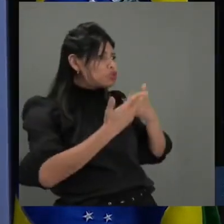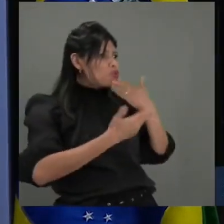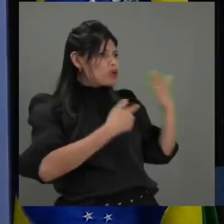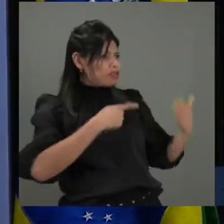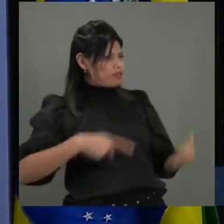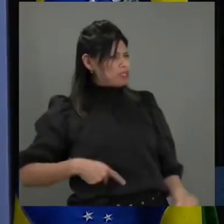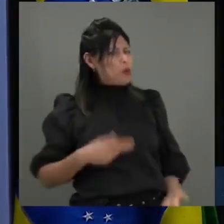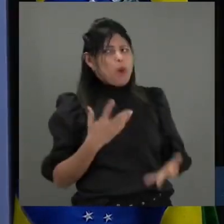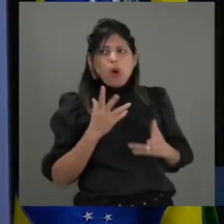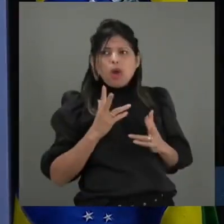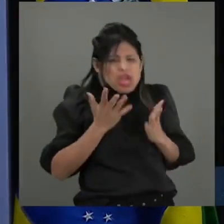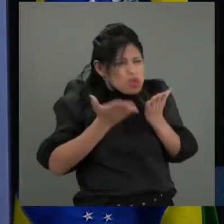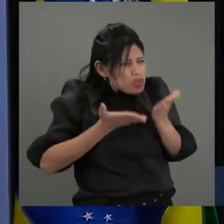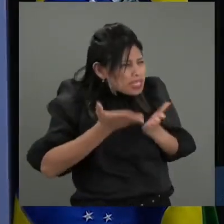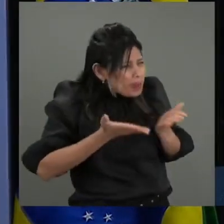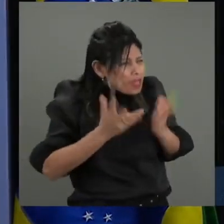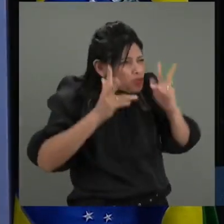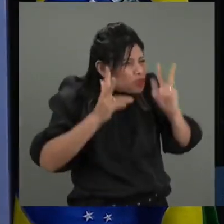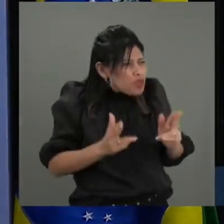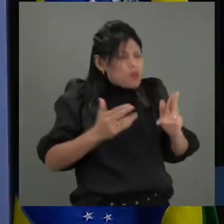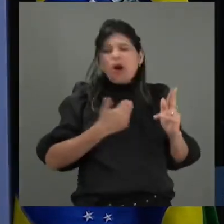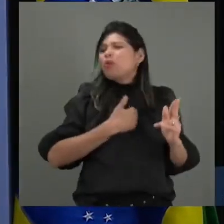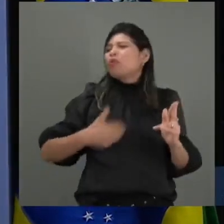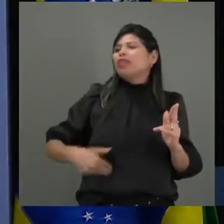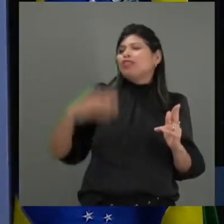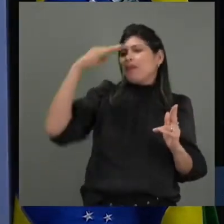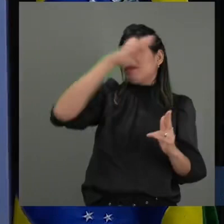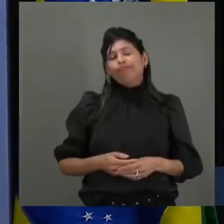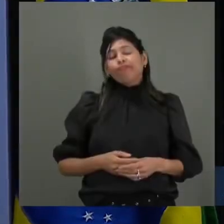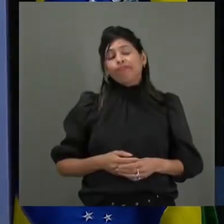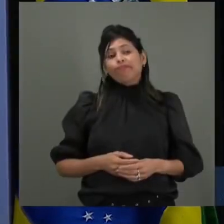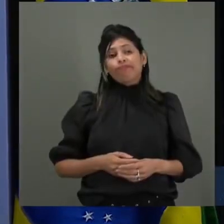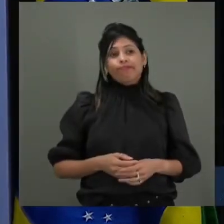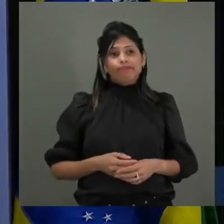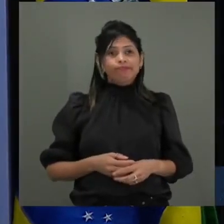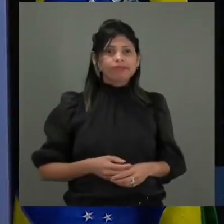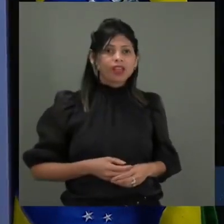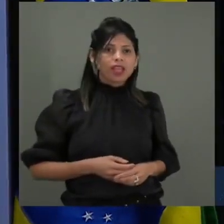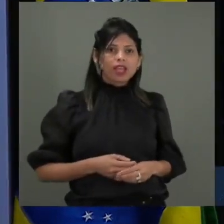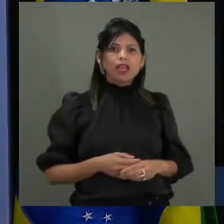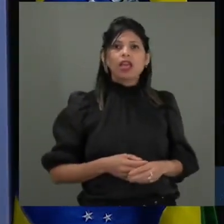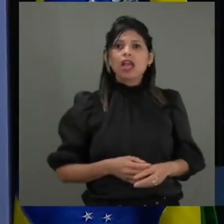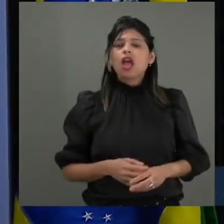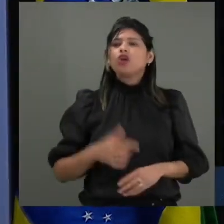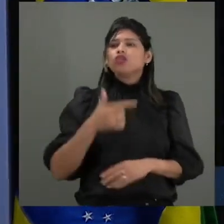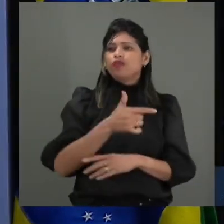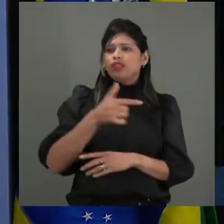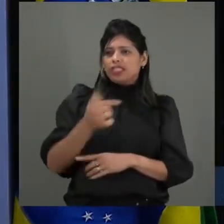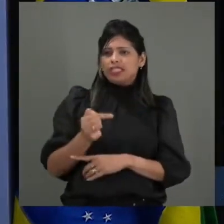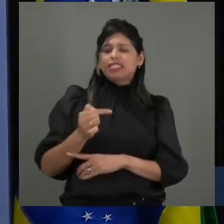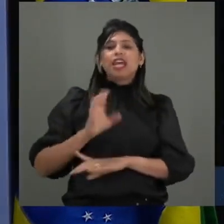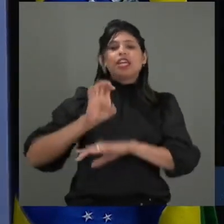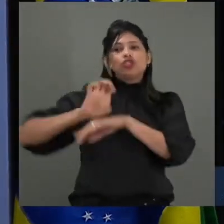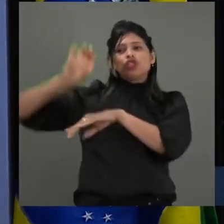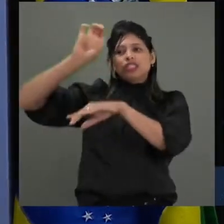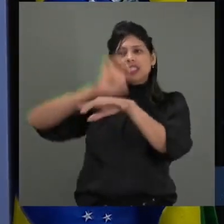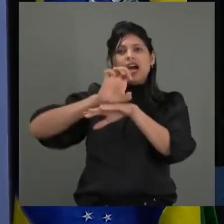presidente Bolsonaro dava enquanto comandava a nossa nação. Todos os 27 estados da federação e os